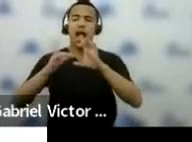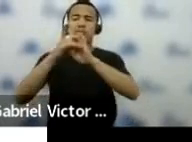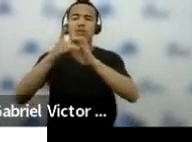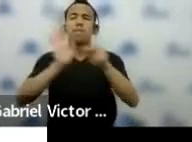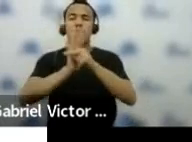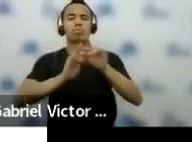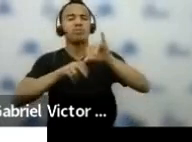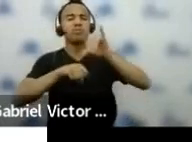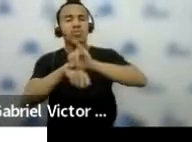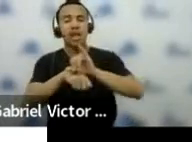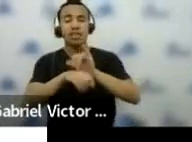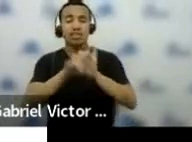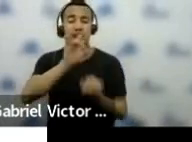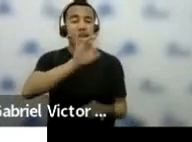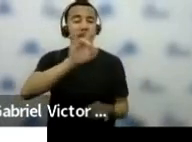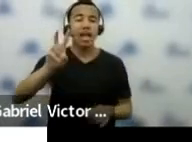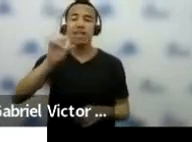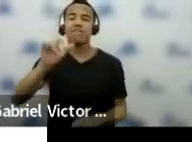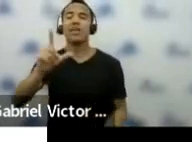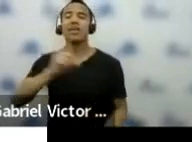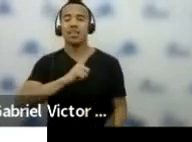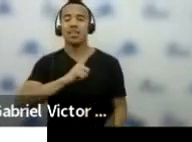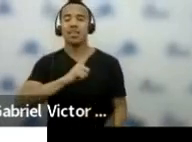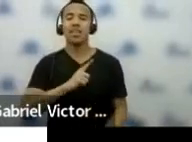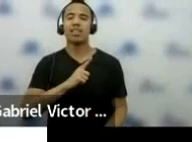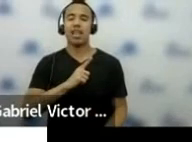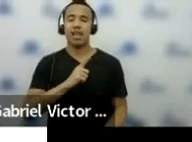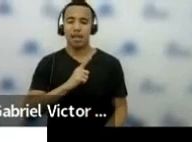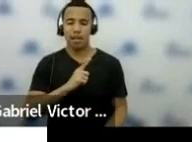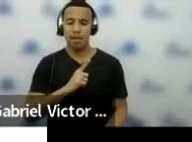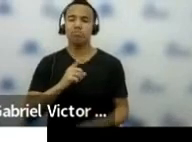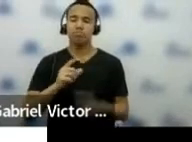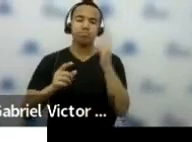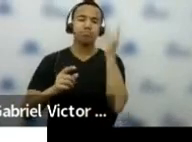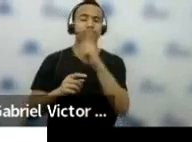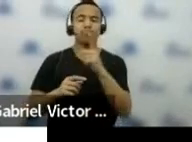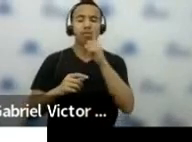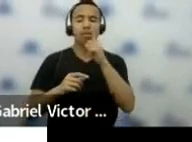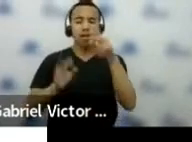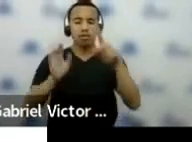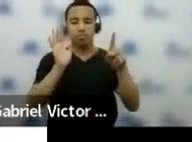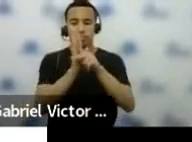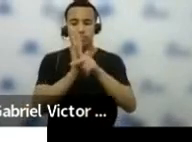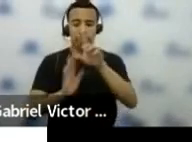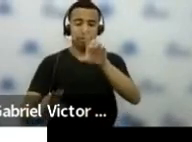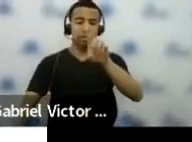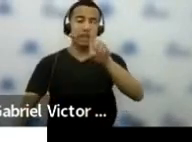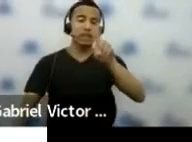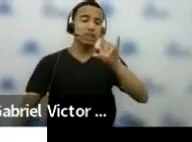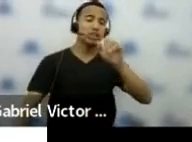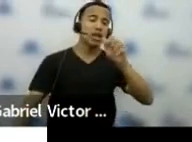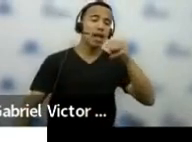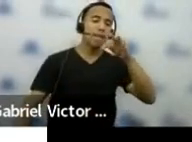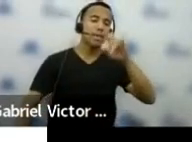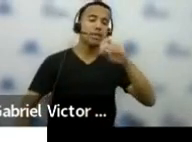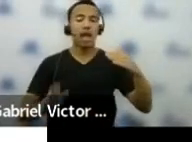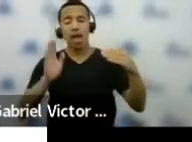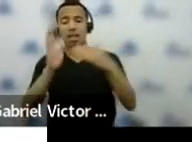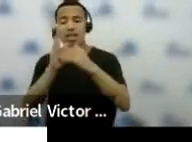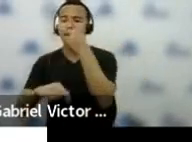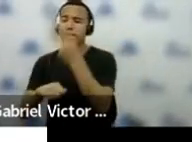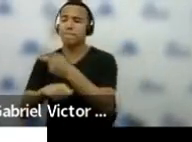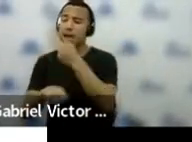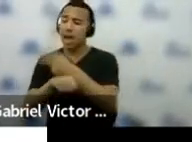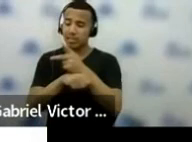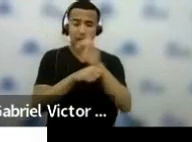centro, porque cada um desses centros vai ter ali o modelo de membership, onde você vai ter da categoria diamante até a categoria prata, cada uma você